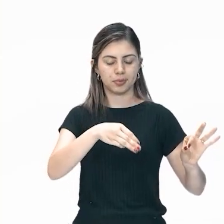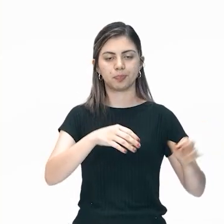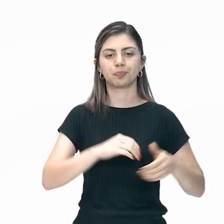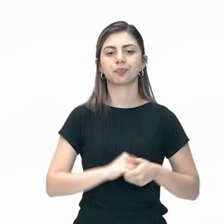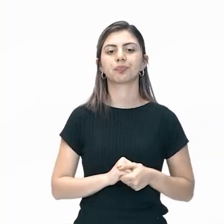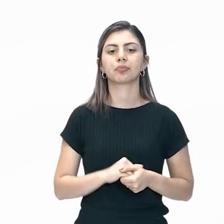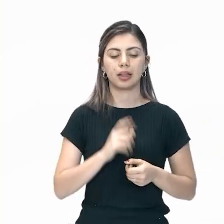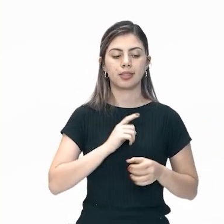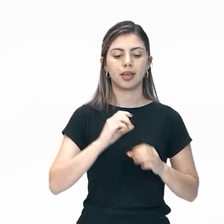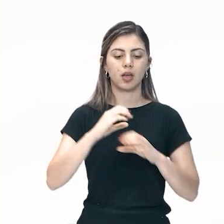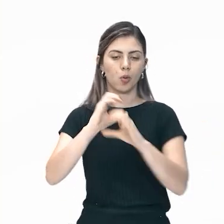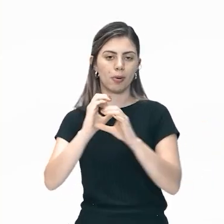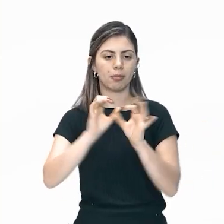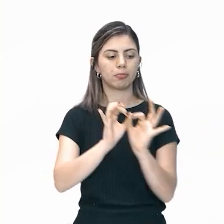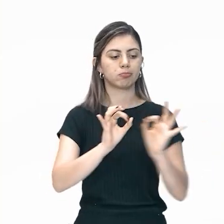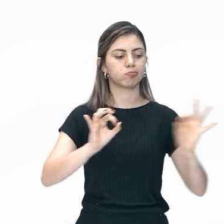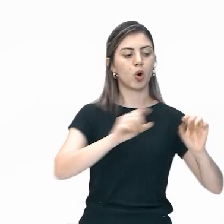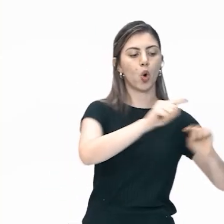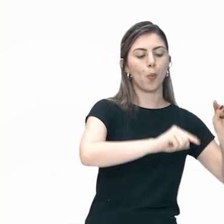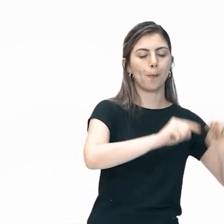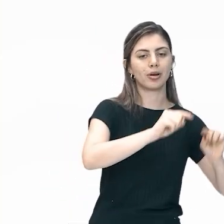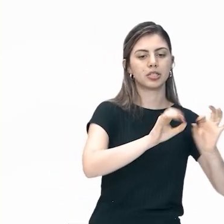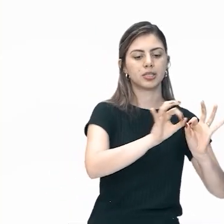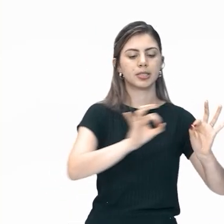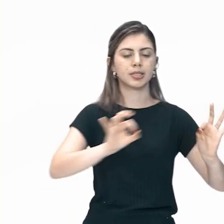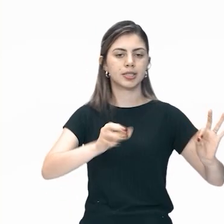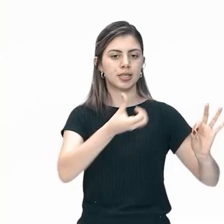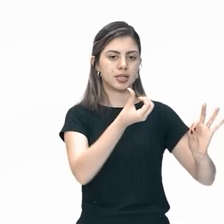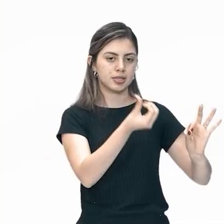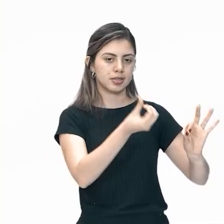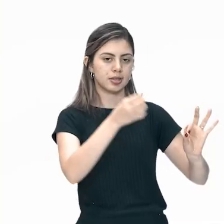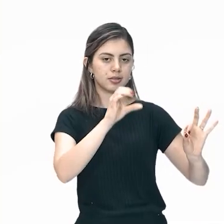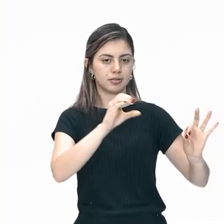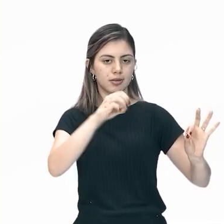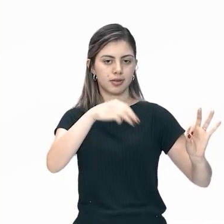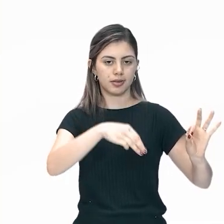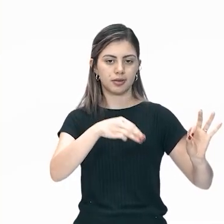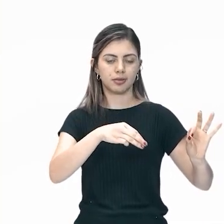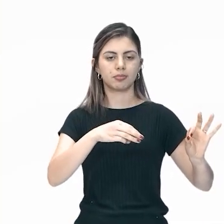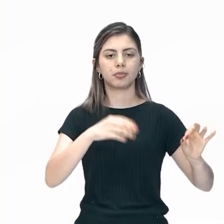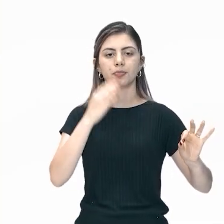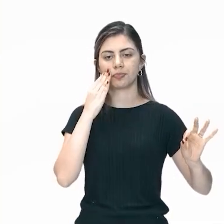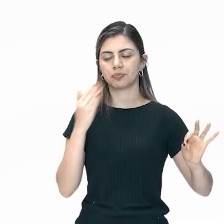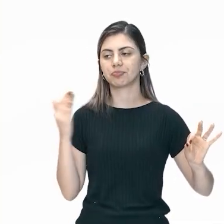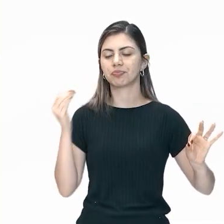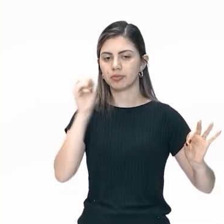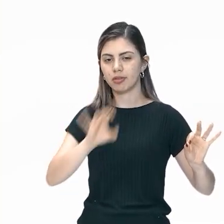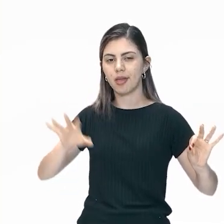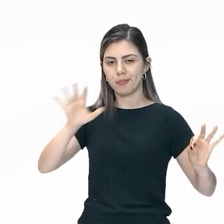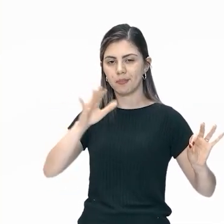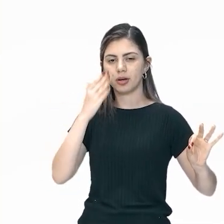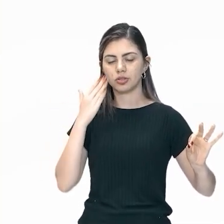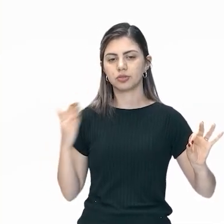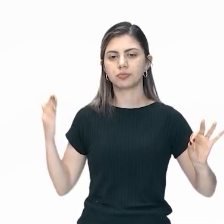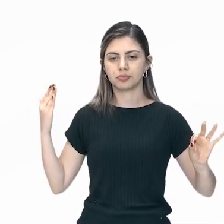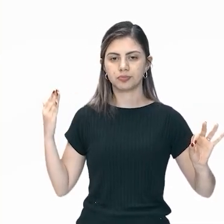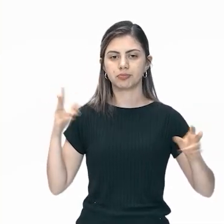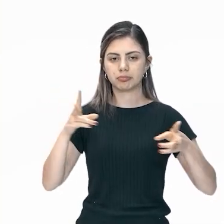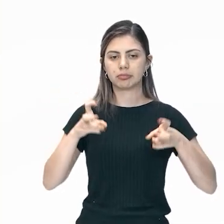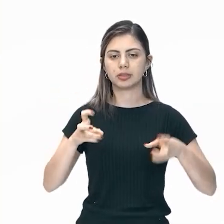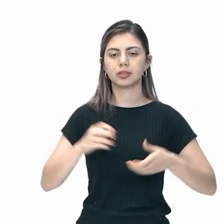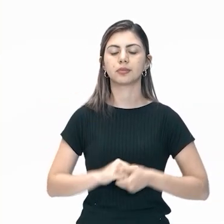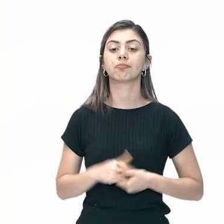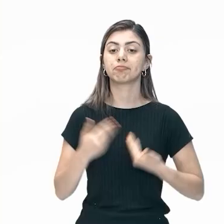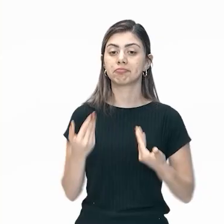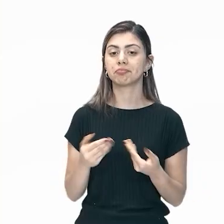aí a 6 centímetros. A gente consegue ver isso no problema, tá? Lá na figura. 6 centímetros, tá bom?